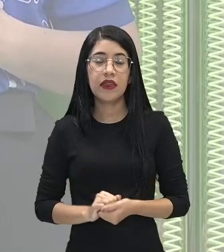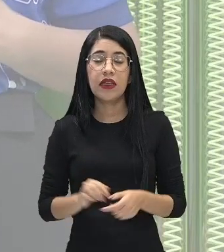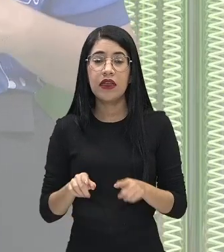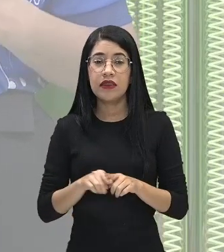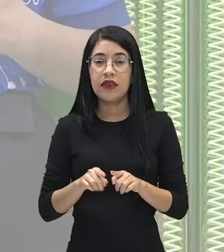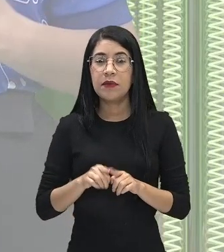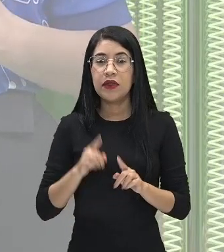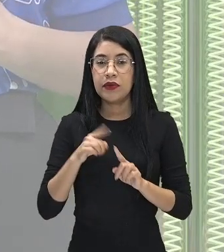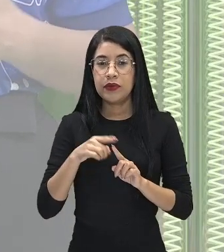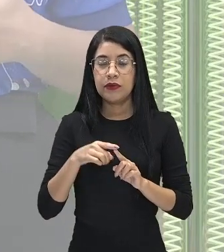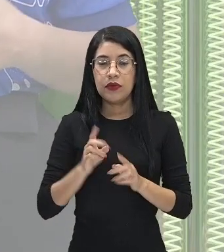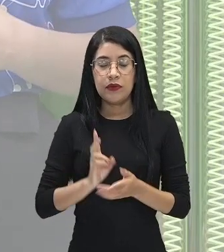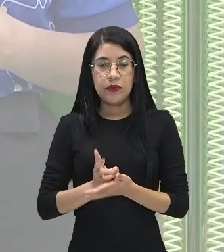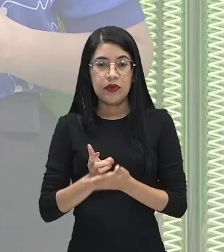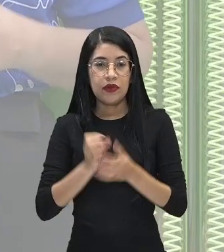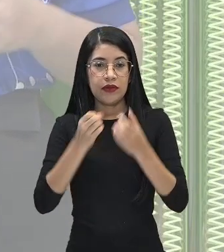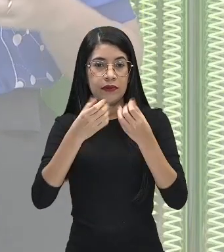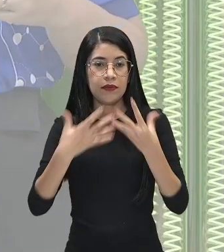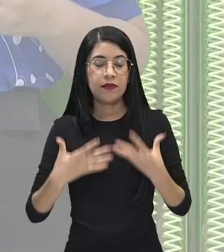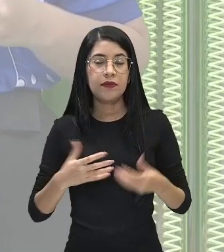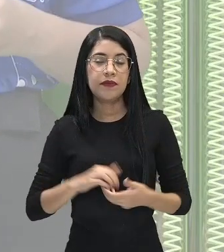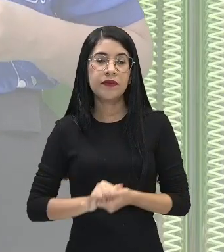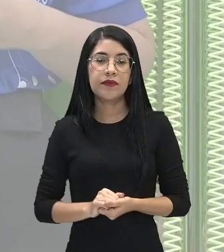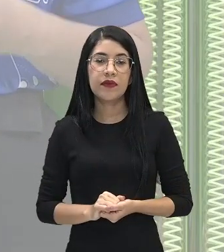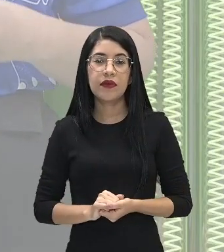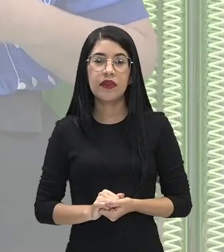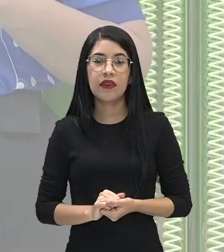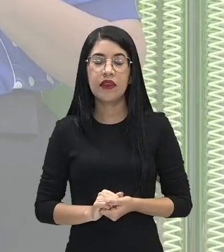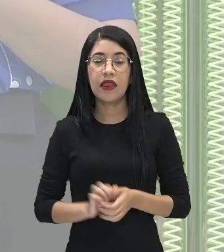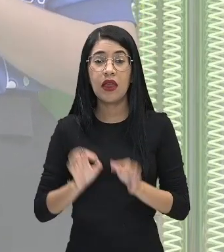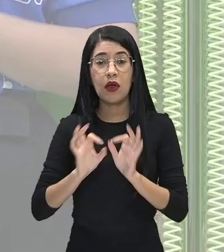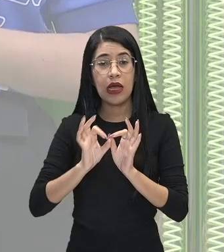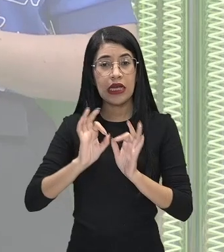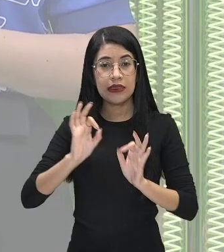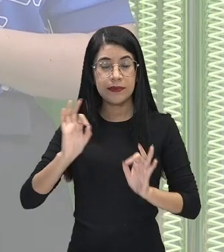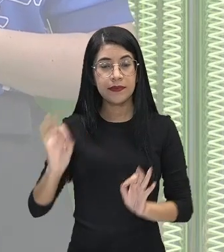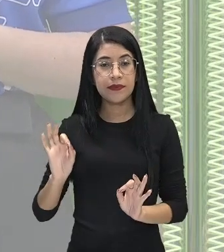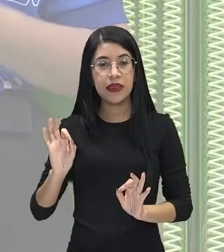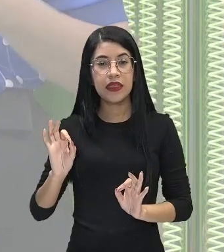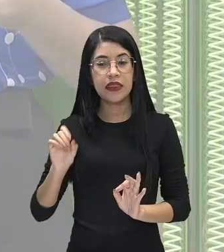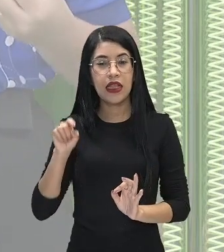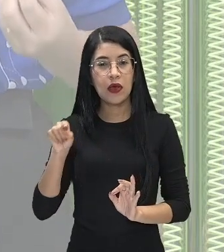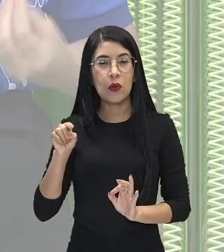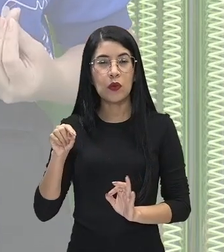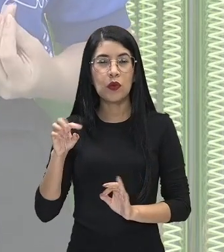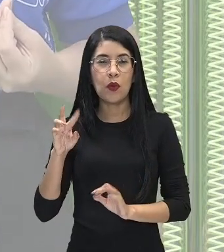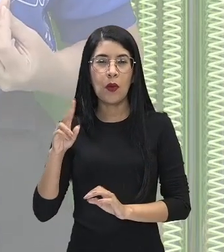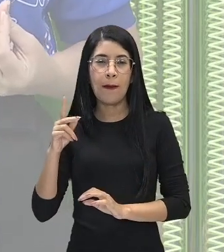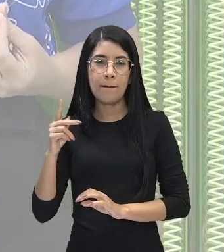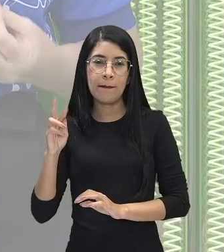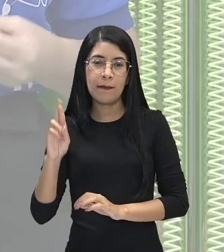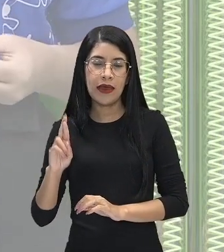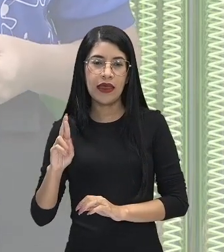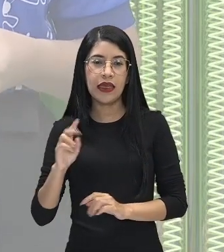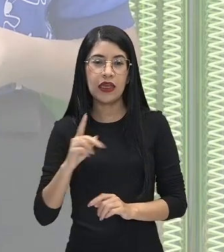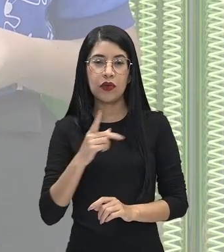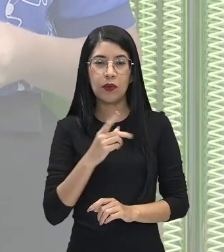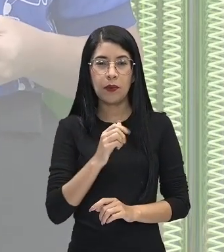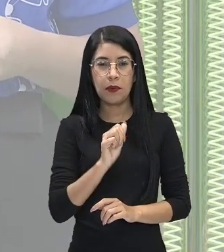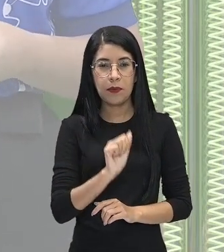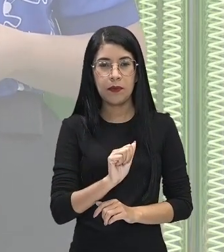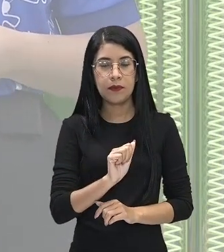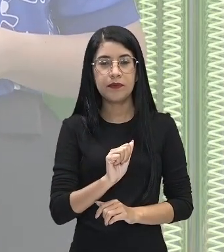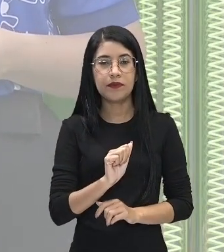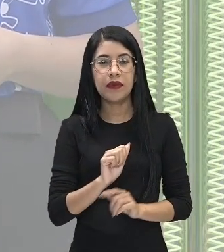alavanca interpotente, a gente vê aí que a distância entre o ponto de resistência e o ponto de apoio é